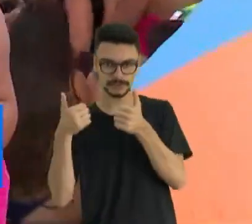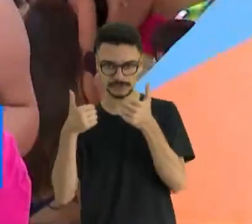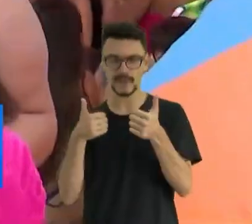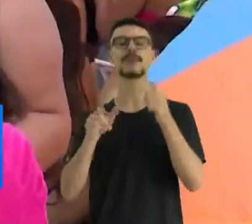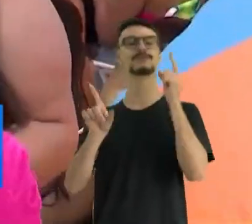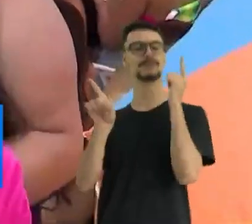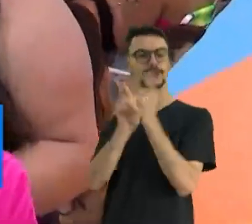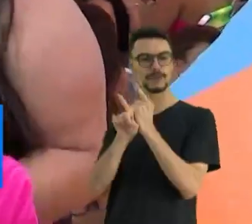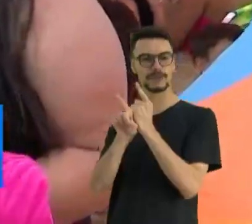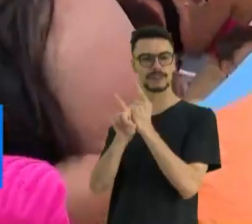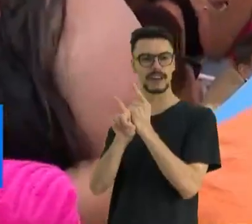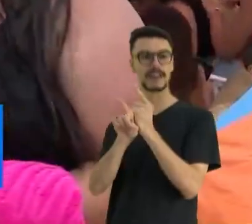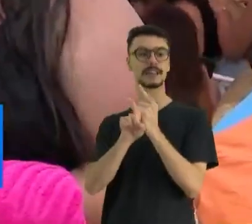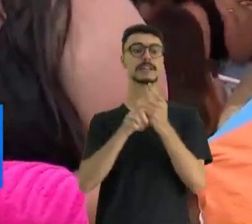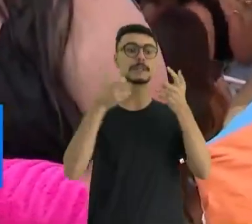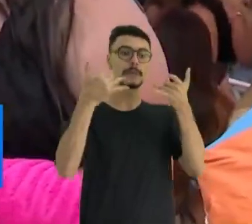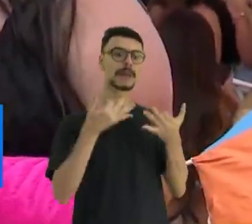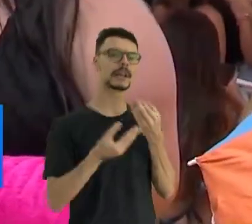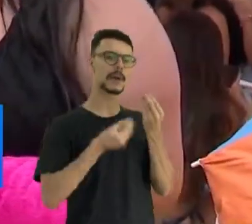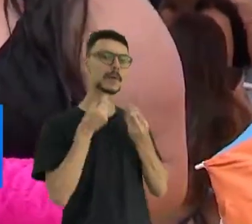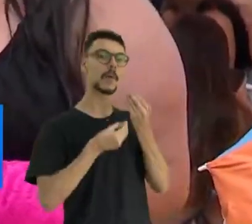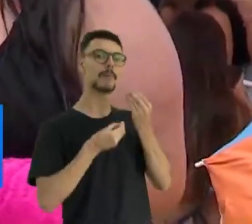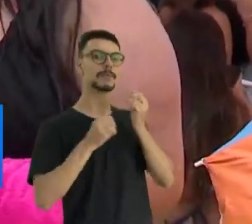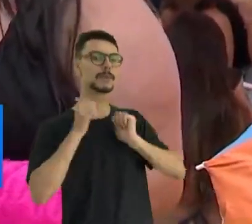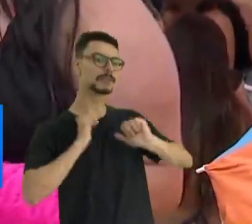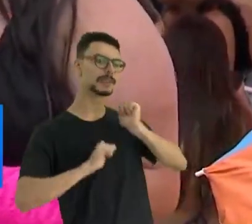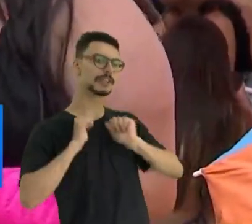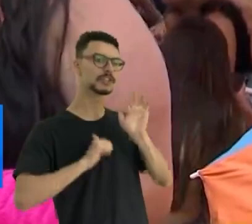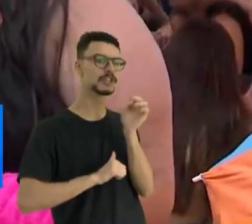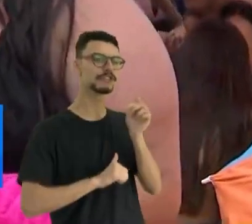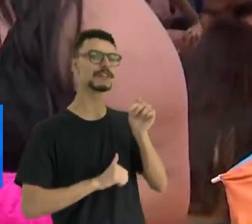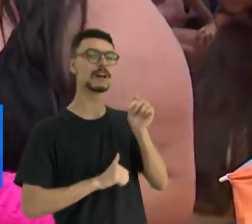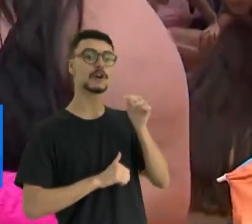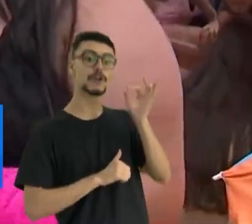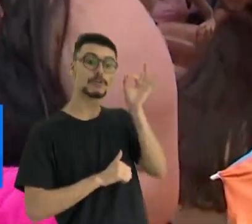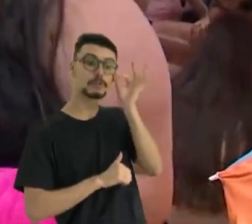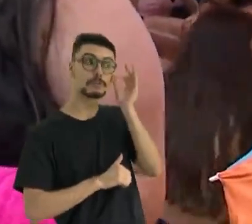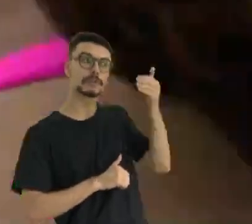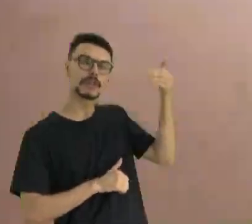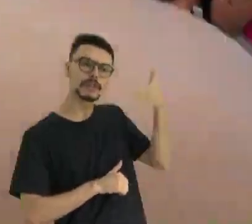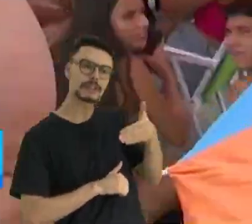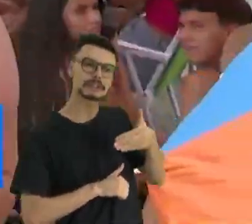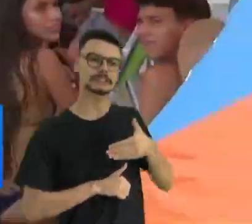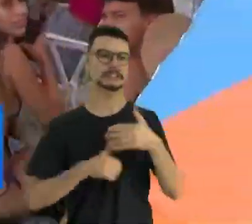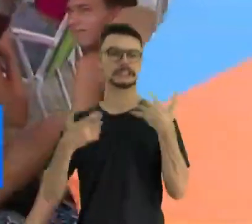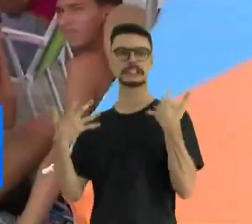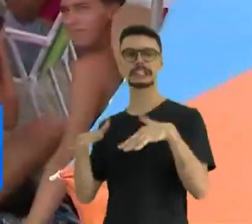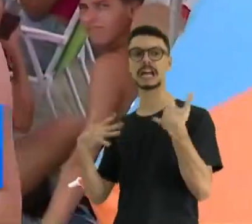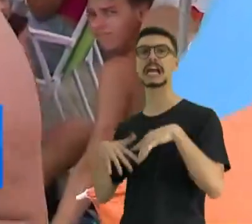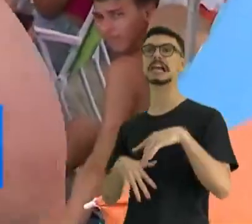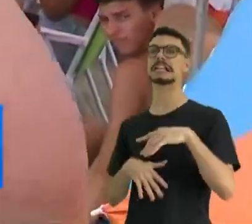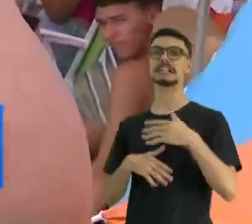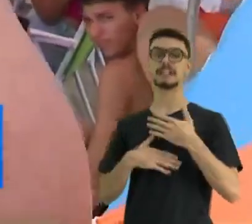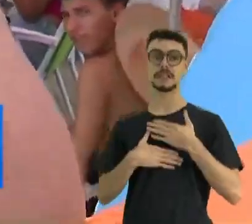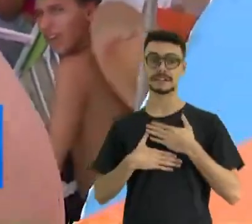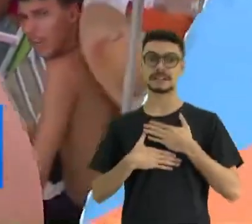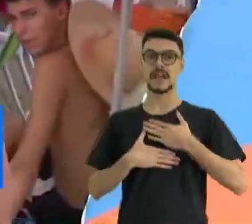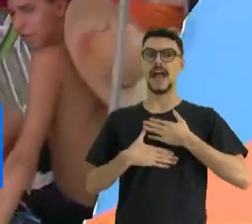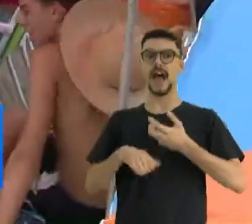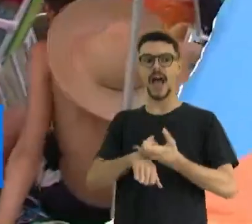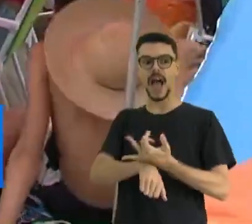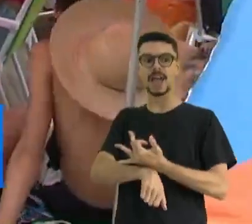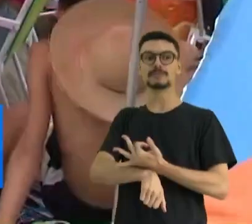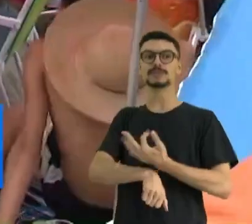você. Conta pra mim, como é que tá a expectativa pro show, você que veio de Ponta Grossa? Tá enorme, meu Deus do céu, a emoção não tô